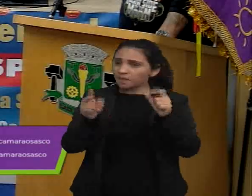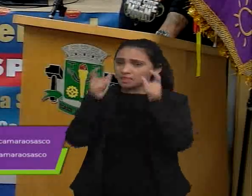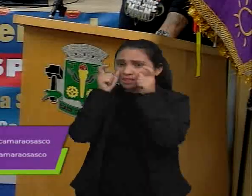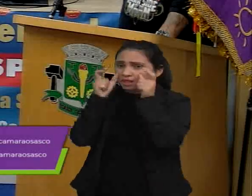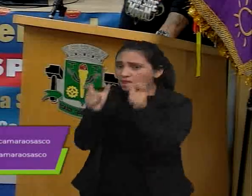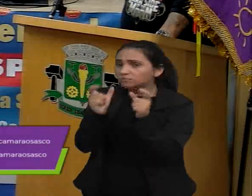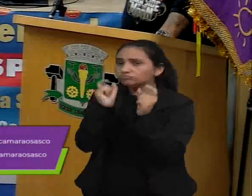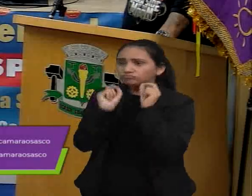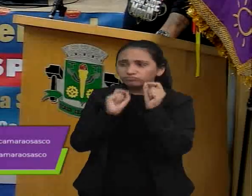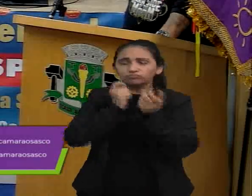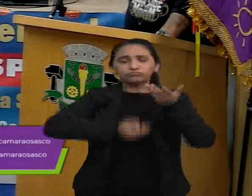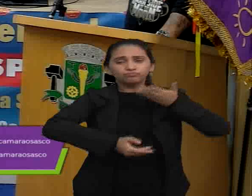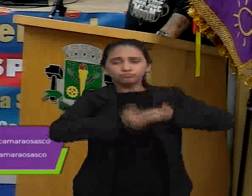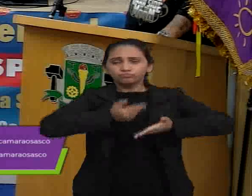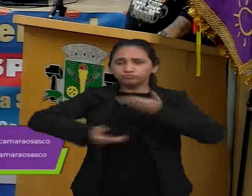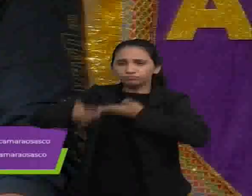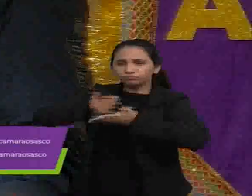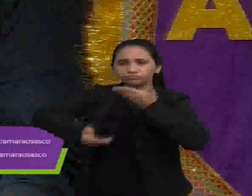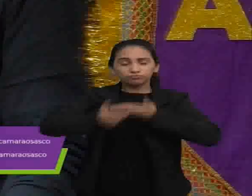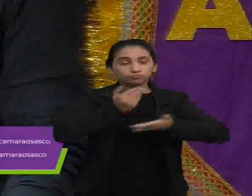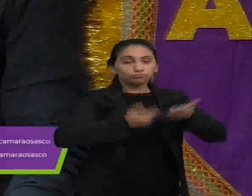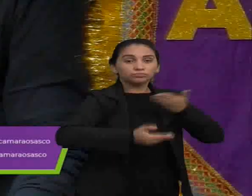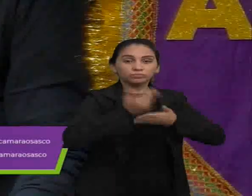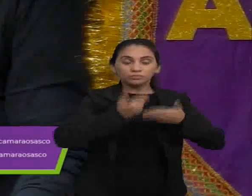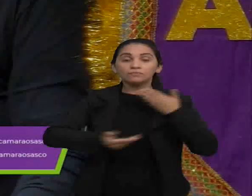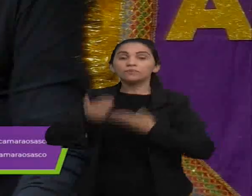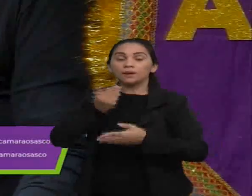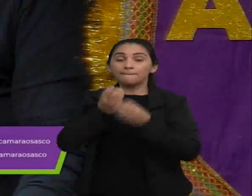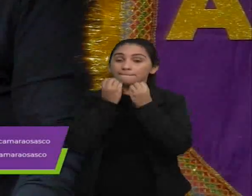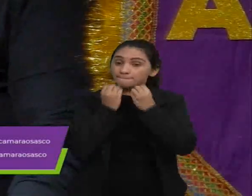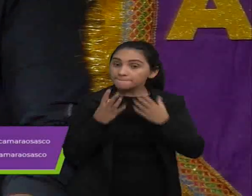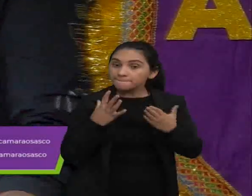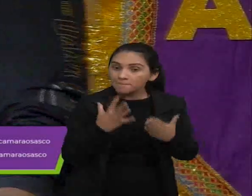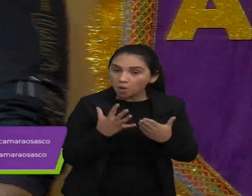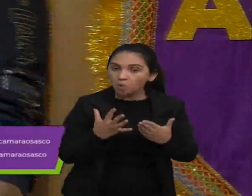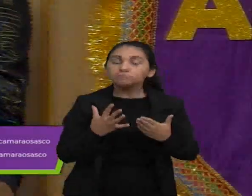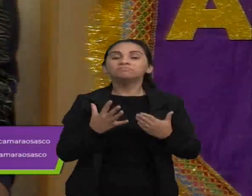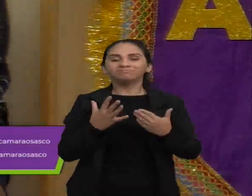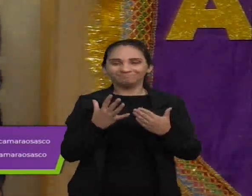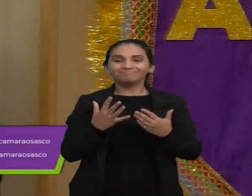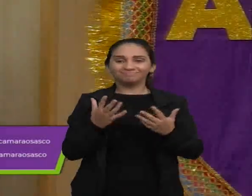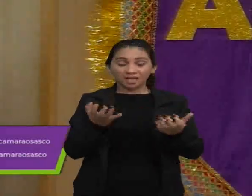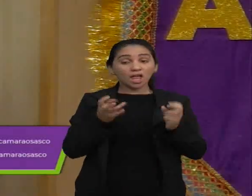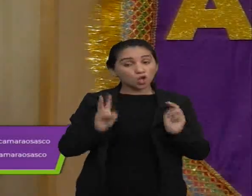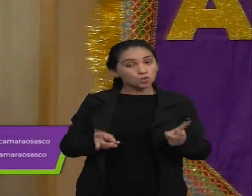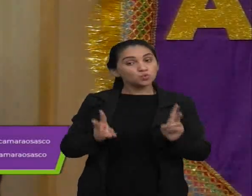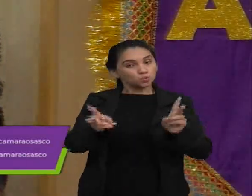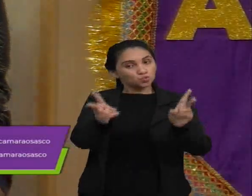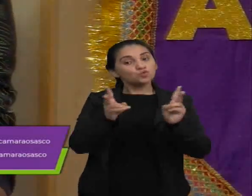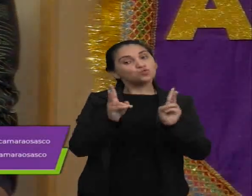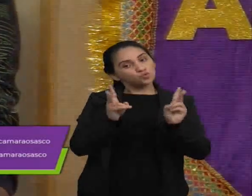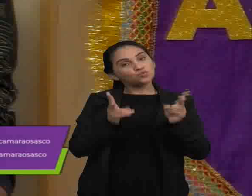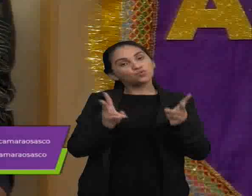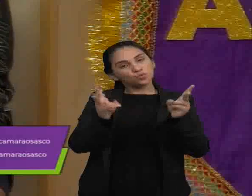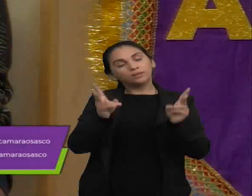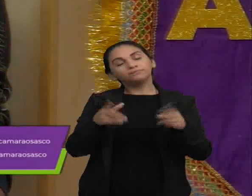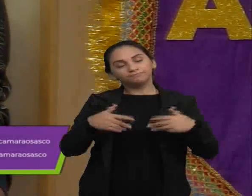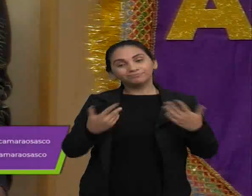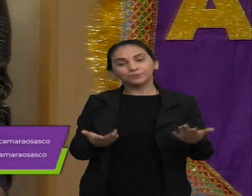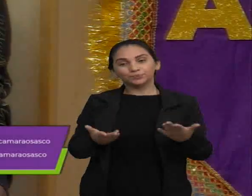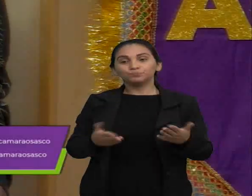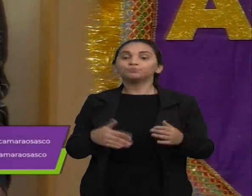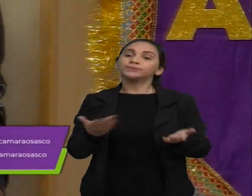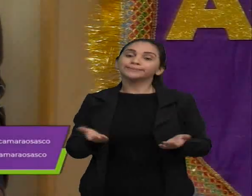nessa troca, a Câmara e a Sabéspia sempre se deram muito bem, uma relação muito boa, e a gente quer que isso continue. Ou seja,